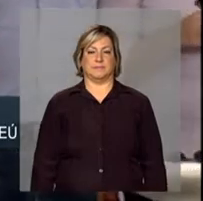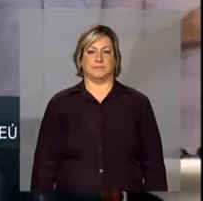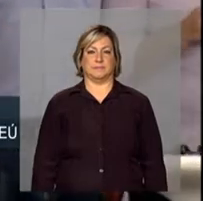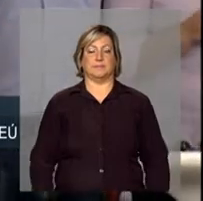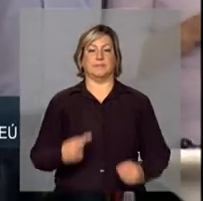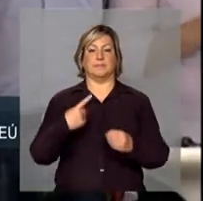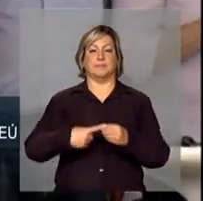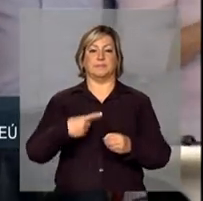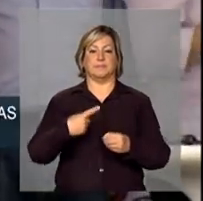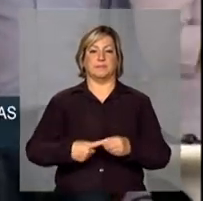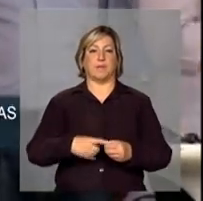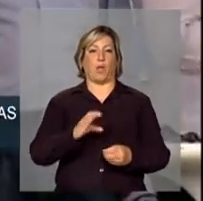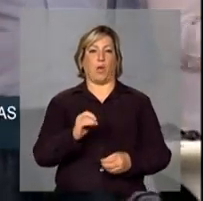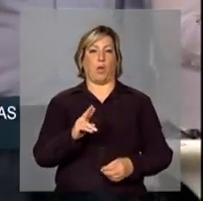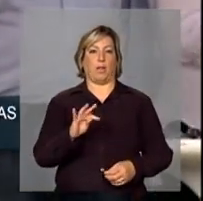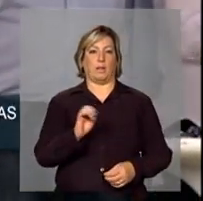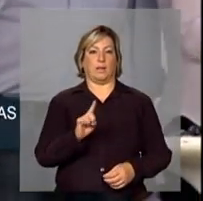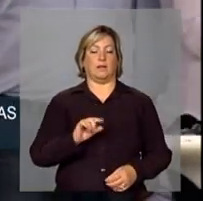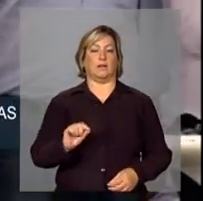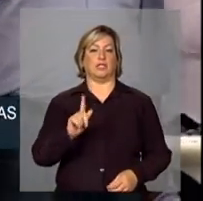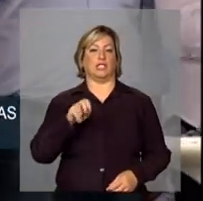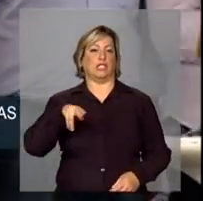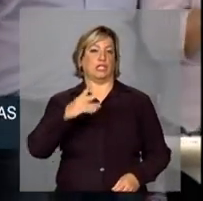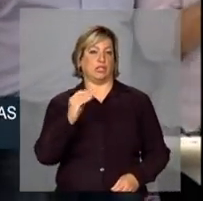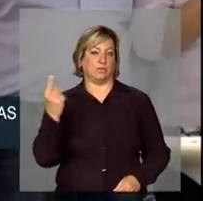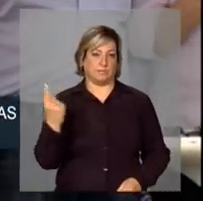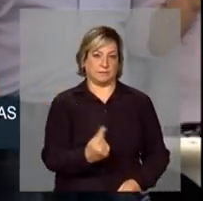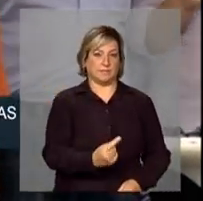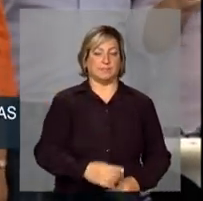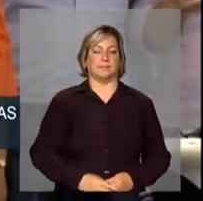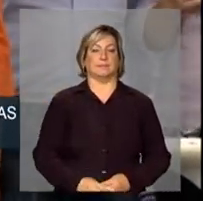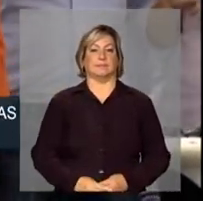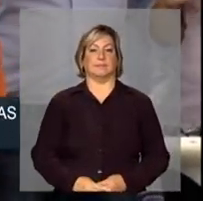De Cortês, Geninho dos Santos.